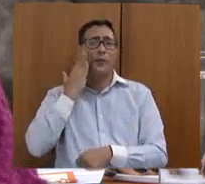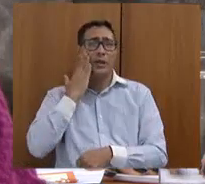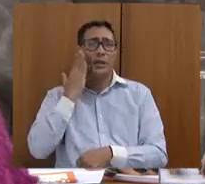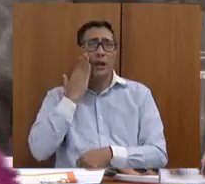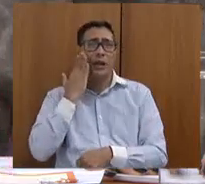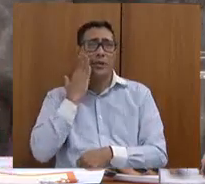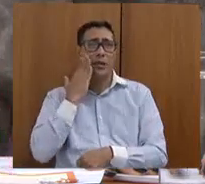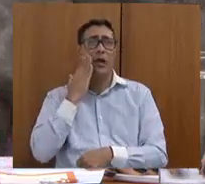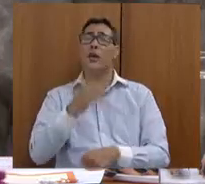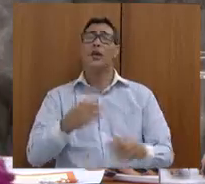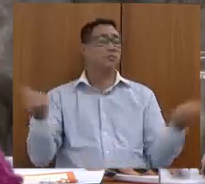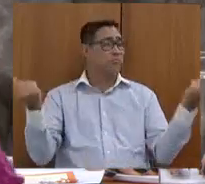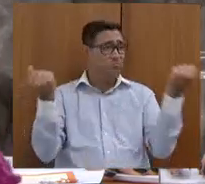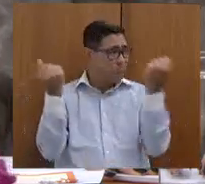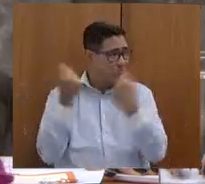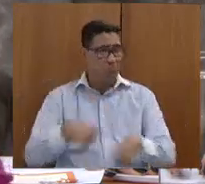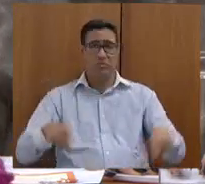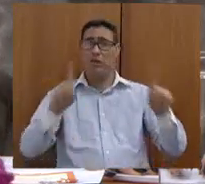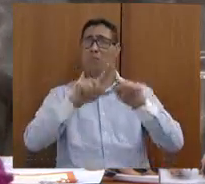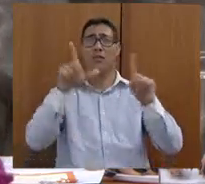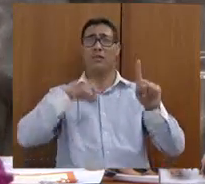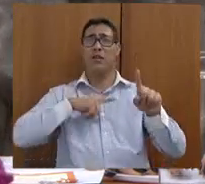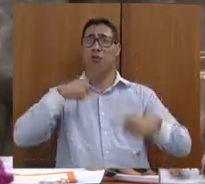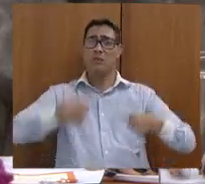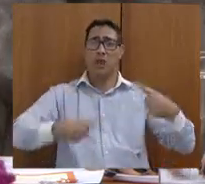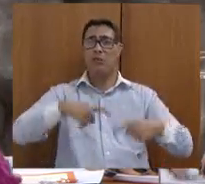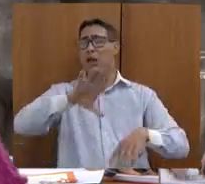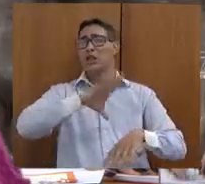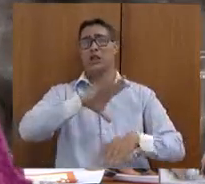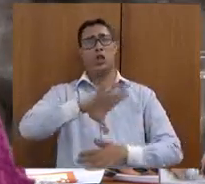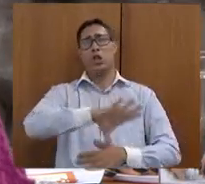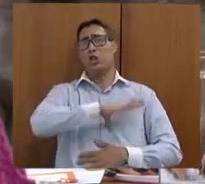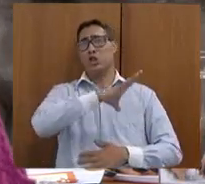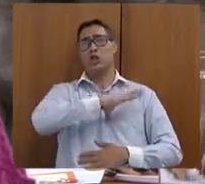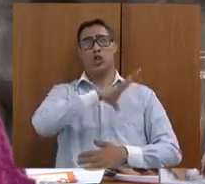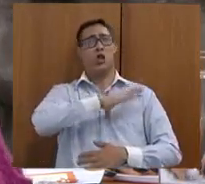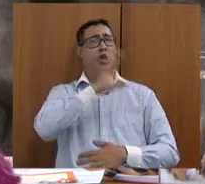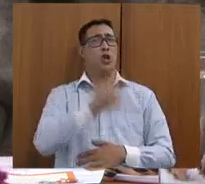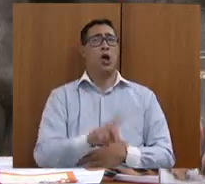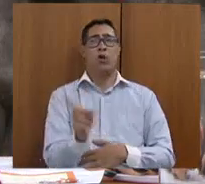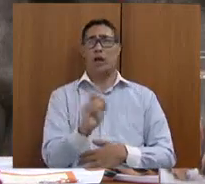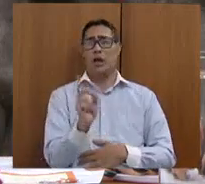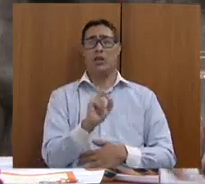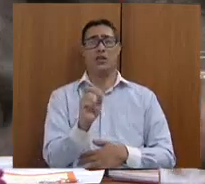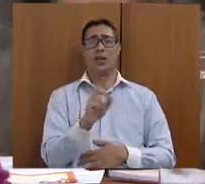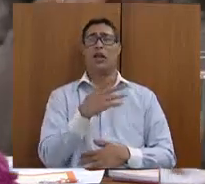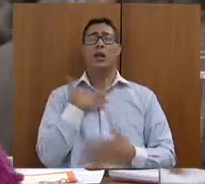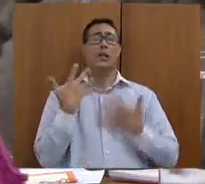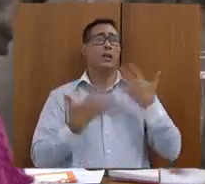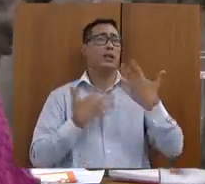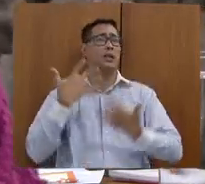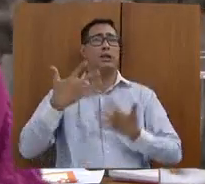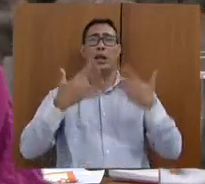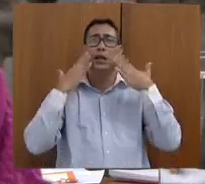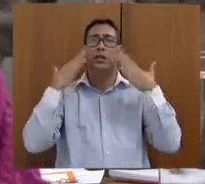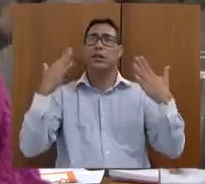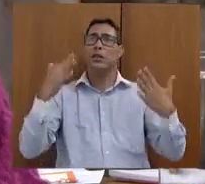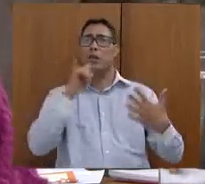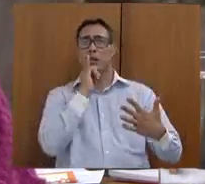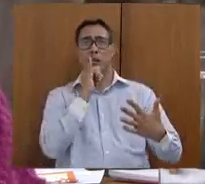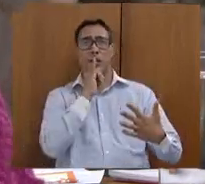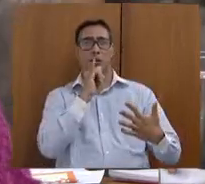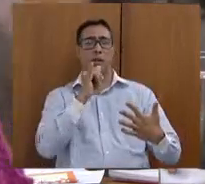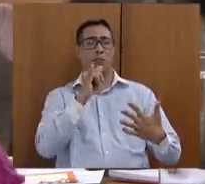não precisa ter não é um debate de coragem não é não é um debate de coragem a gente enaltecer quando o chefe do Poder